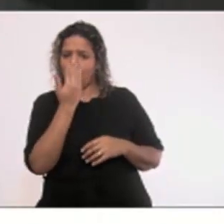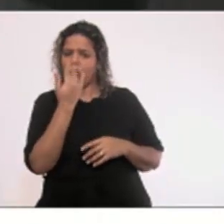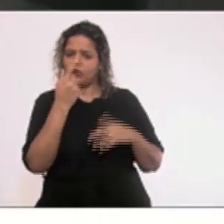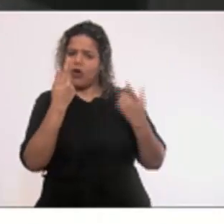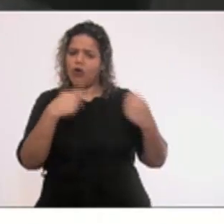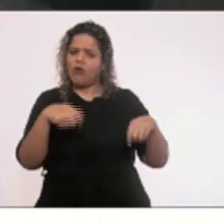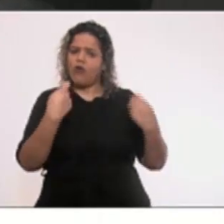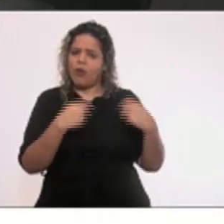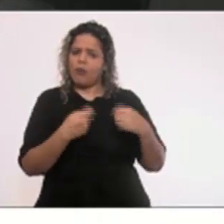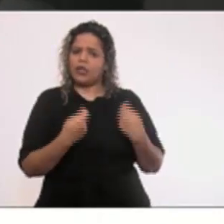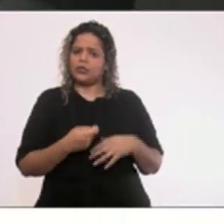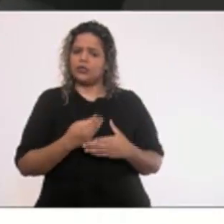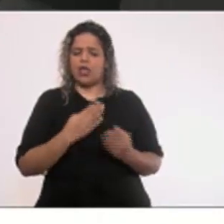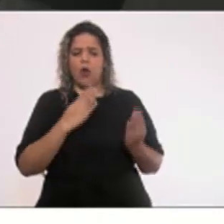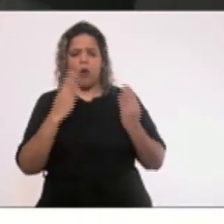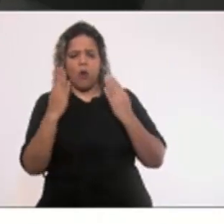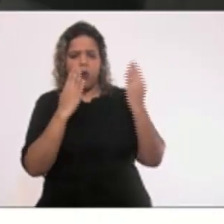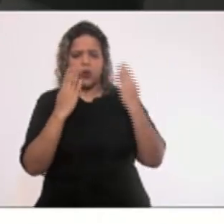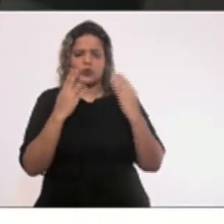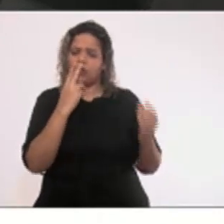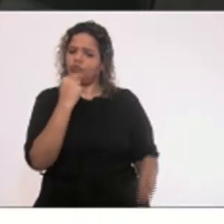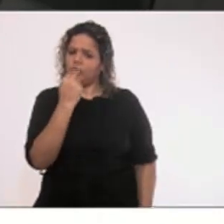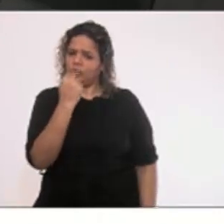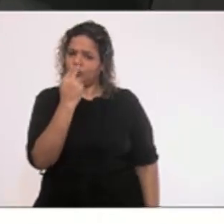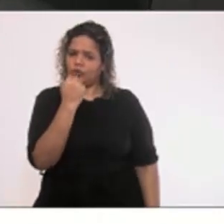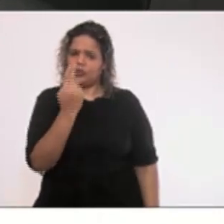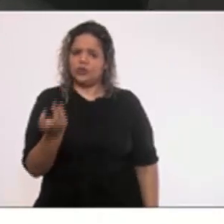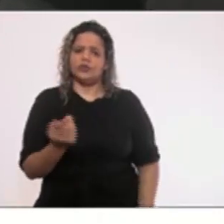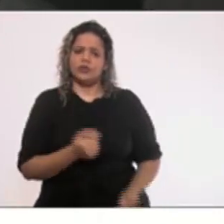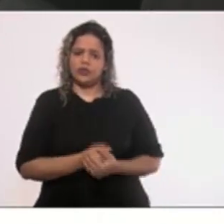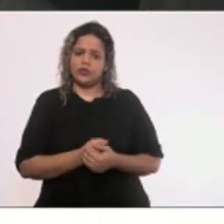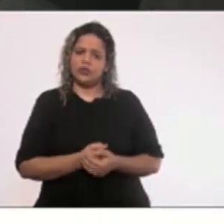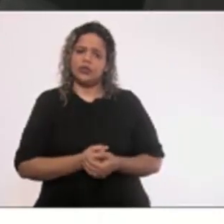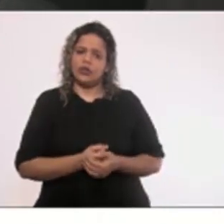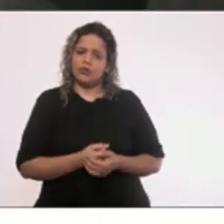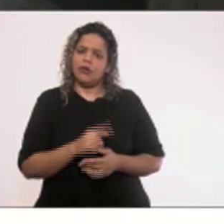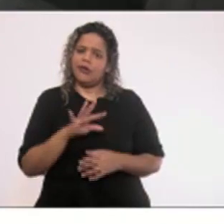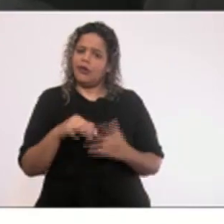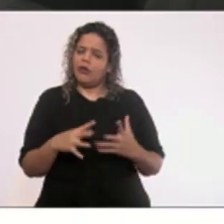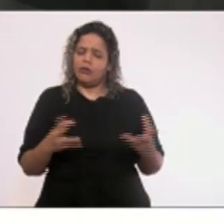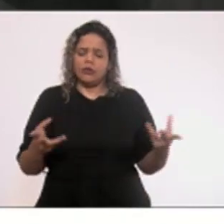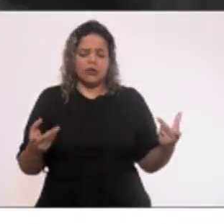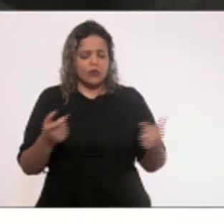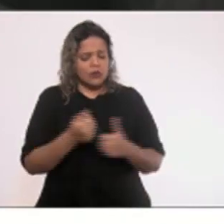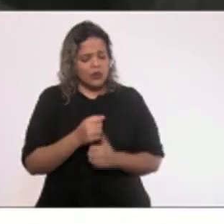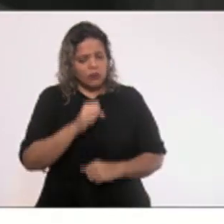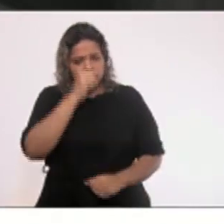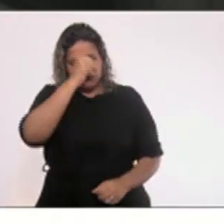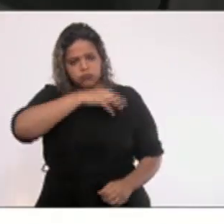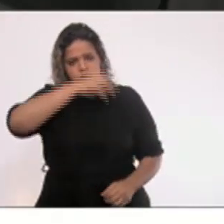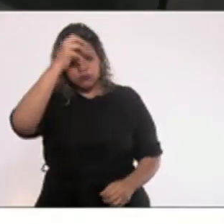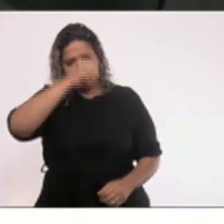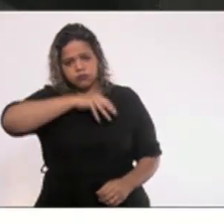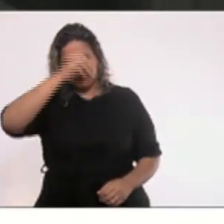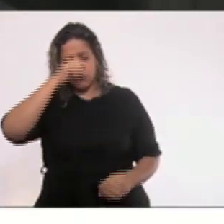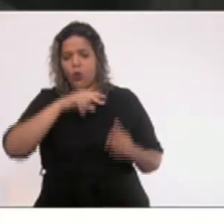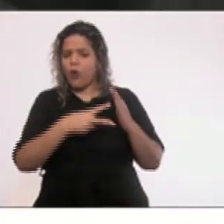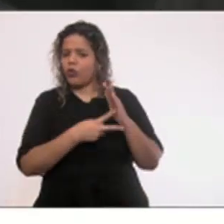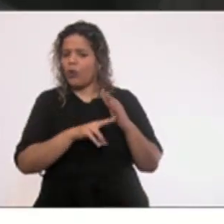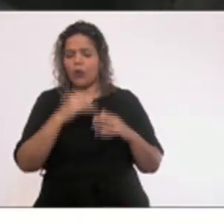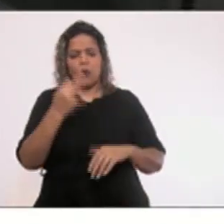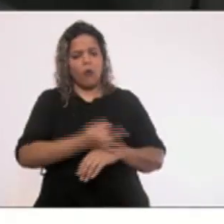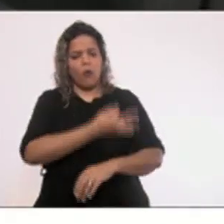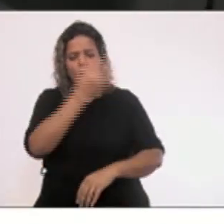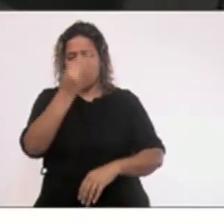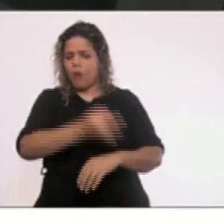vou precisar me consultar com um nutricionista. Está um negócio completamente absurdo. Os condomínios não